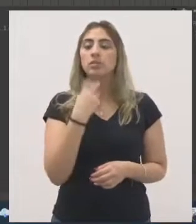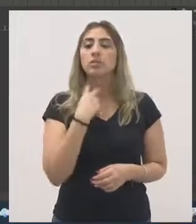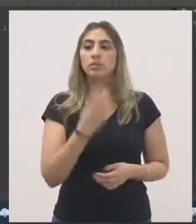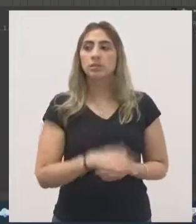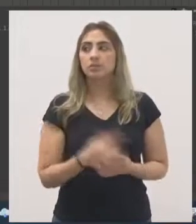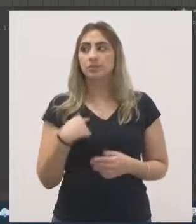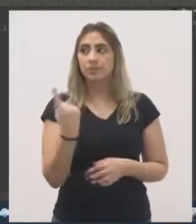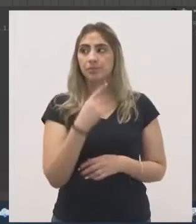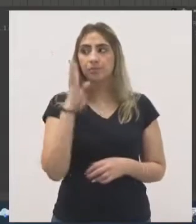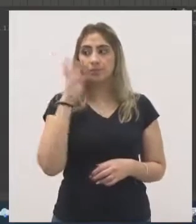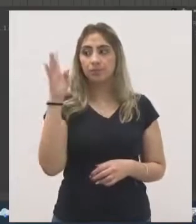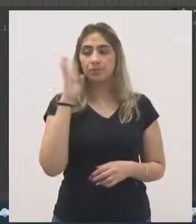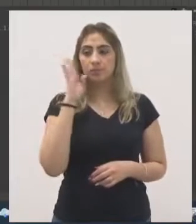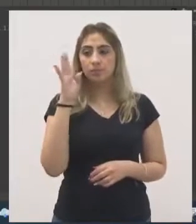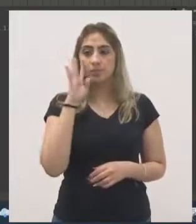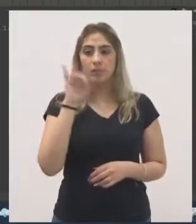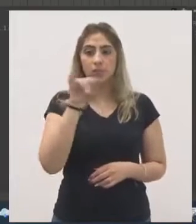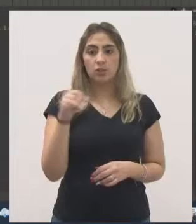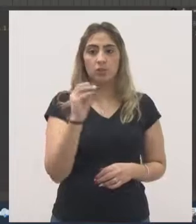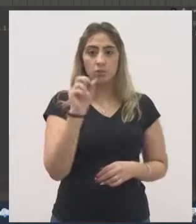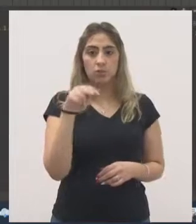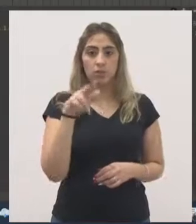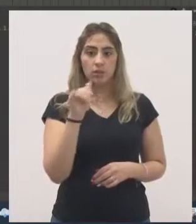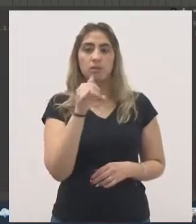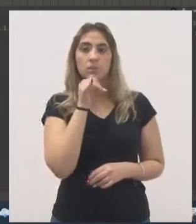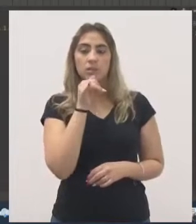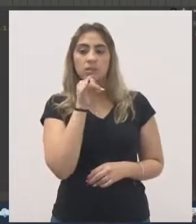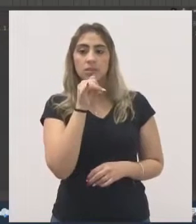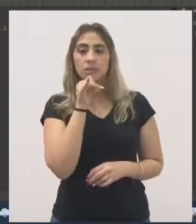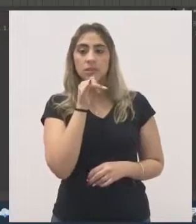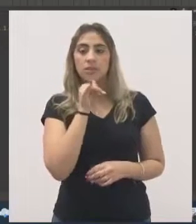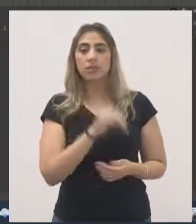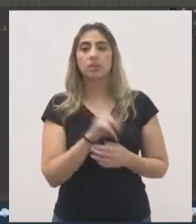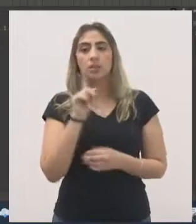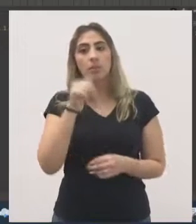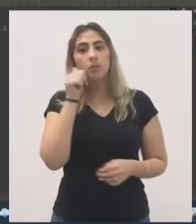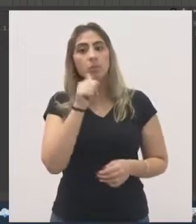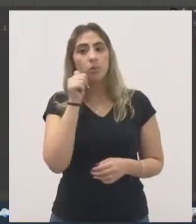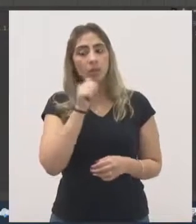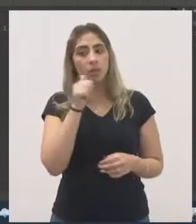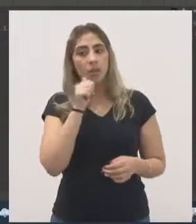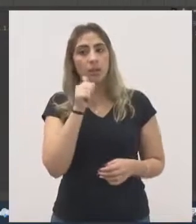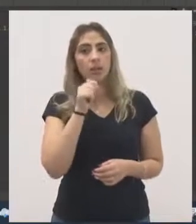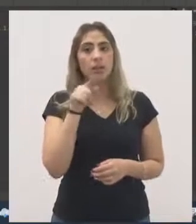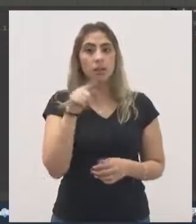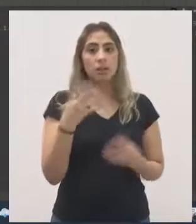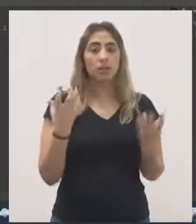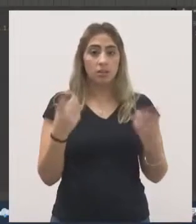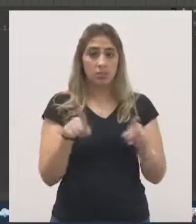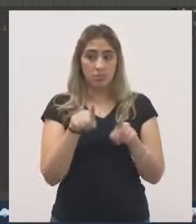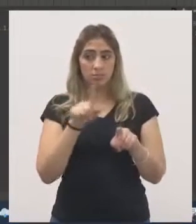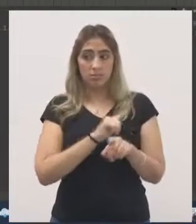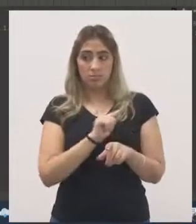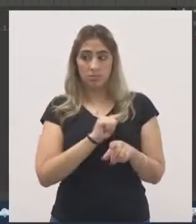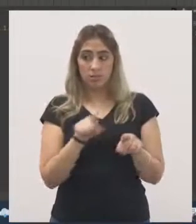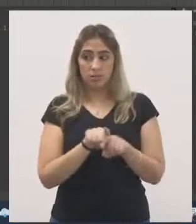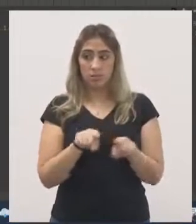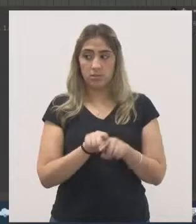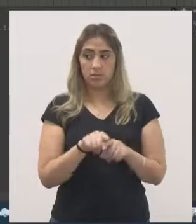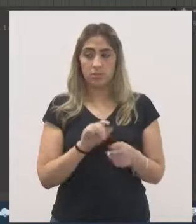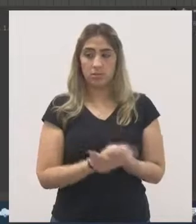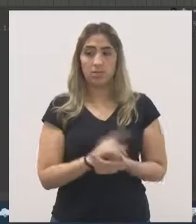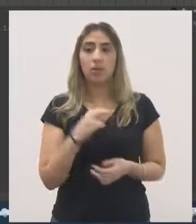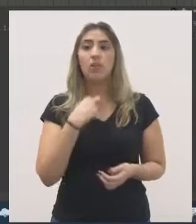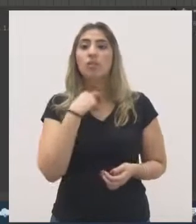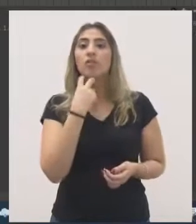imaginar que a Joana aqui, por exemplo, ela é uma mulher, né? E ela tem a voz